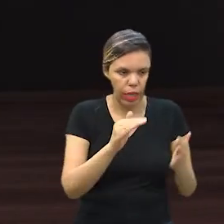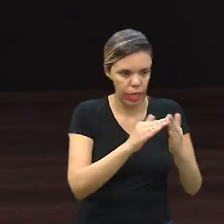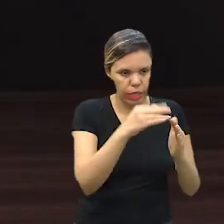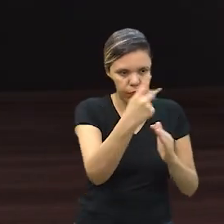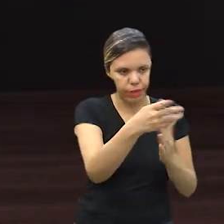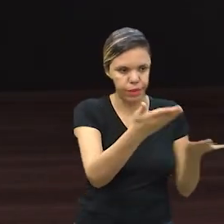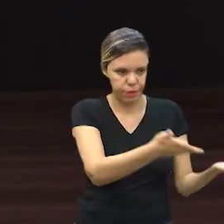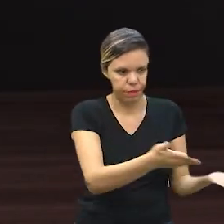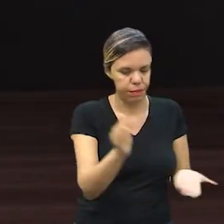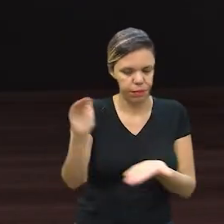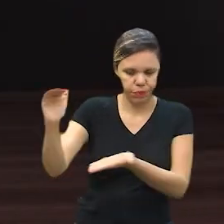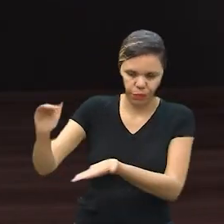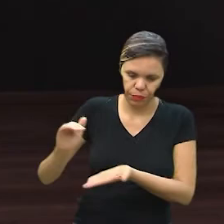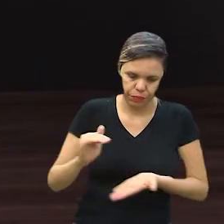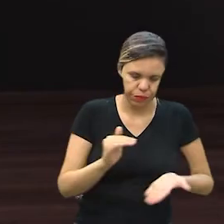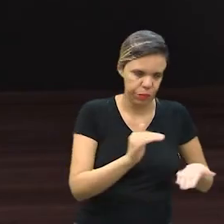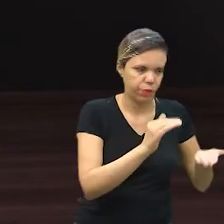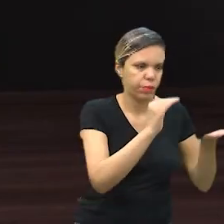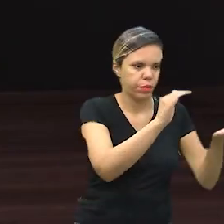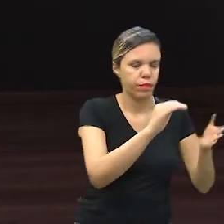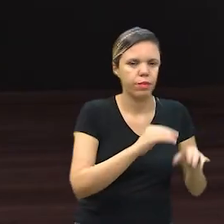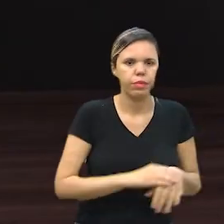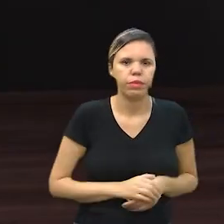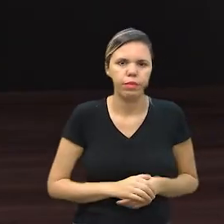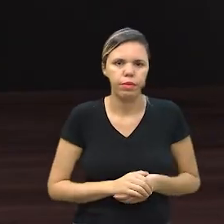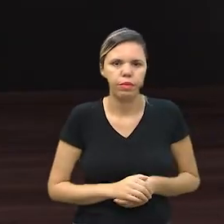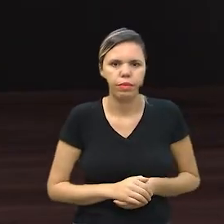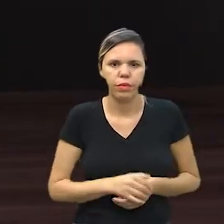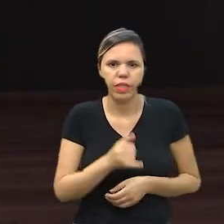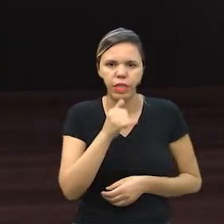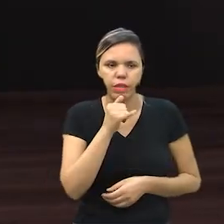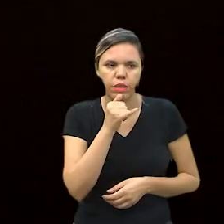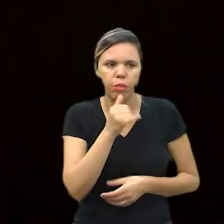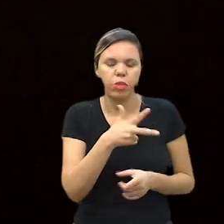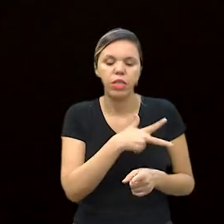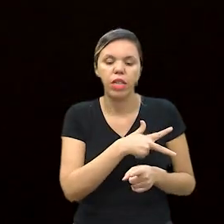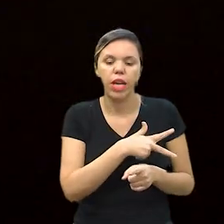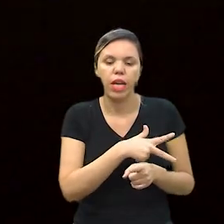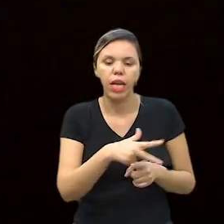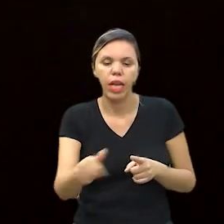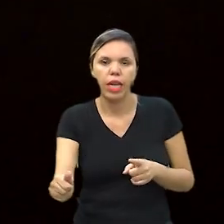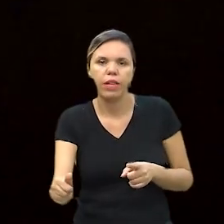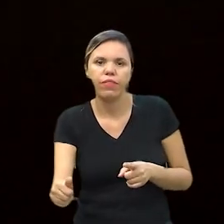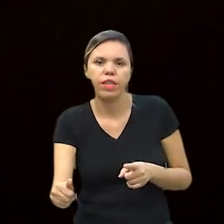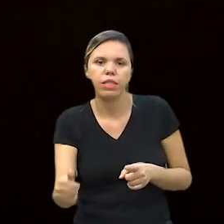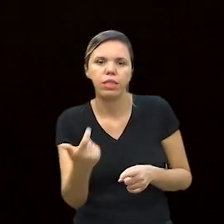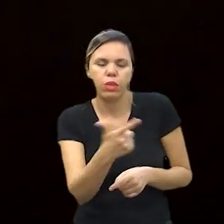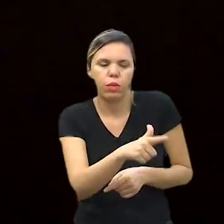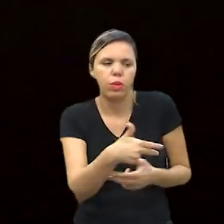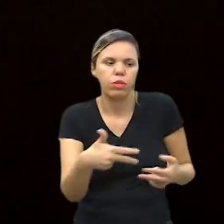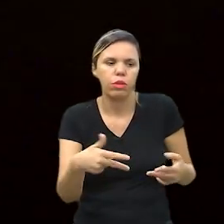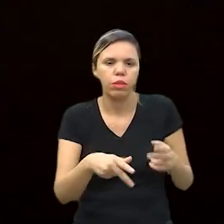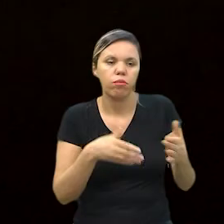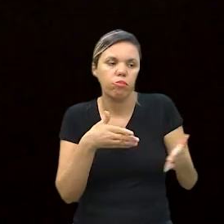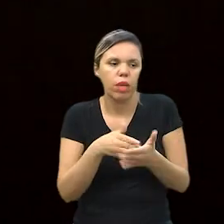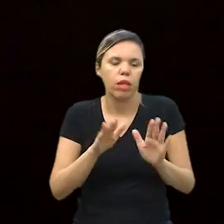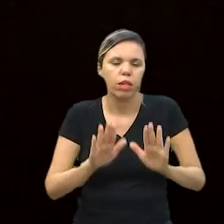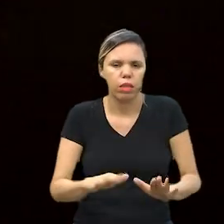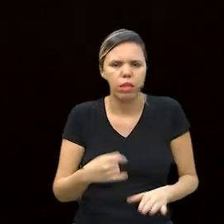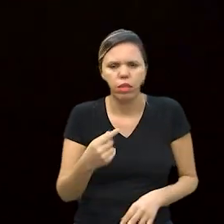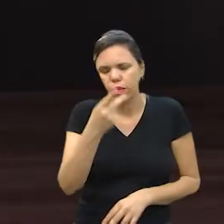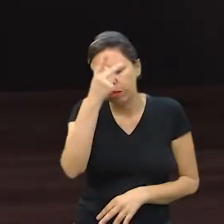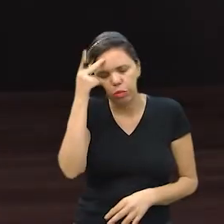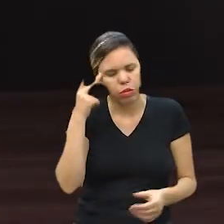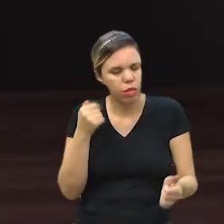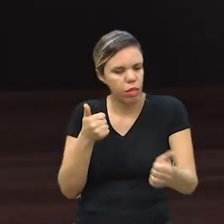recebe direto na casa dele, né? Ele eliminou o atravessador. Você acha que essa é uma tendência também, as pessoas